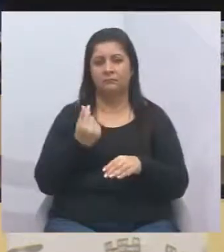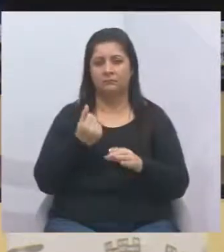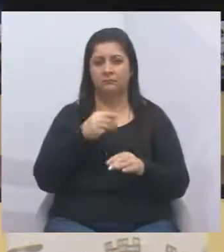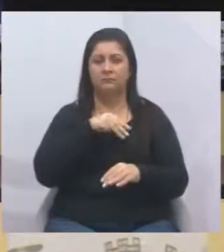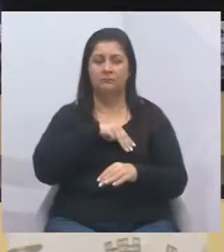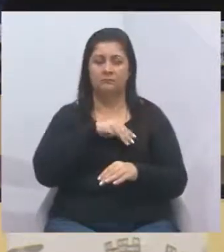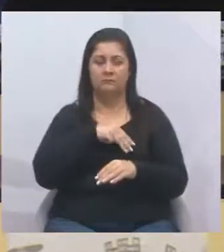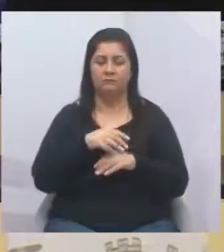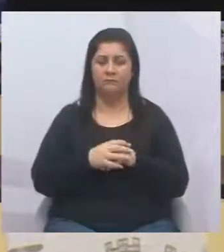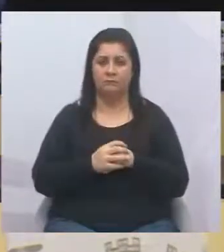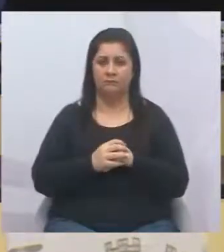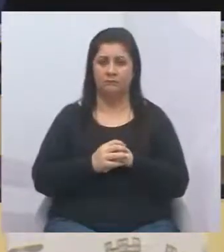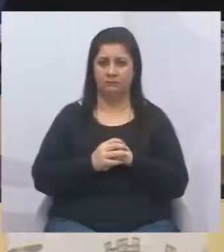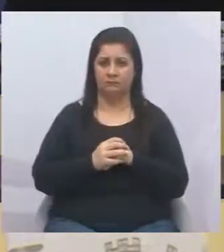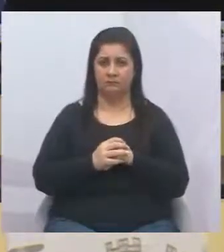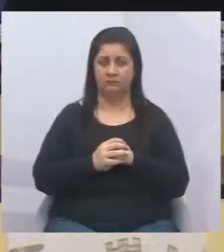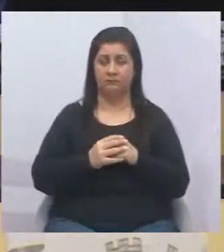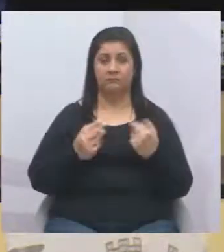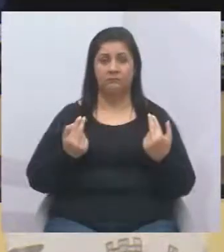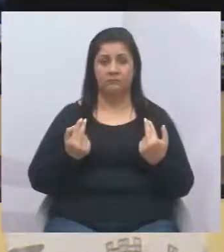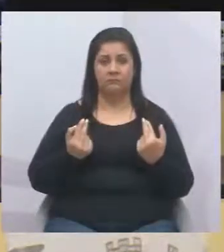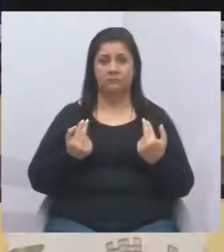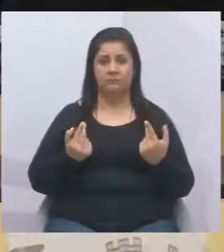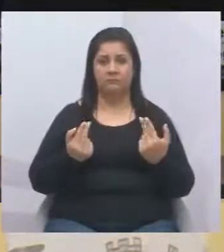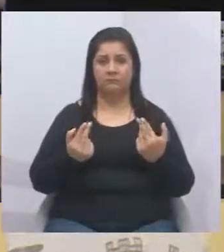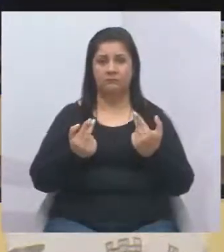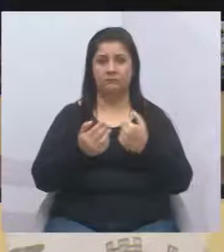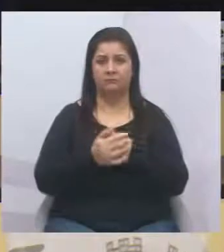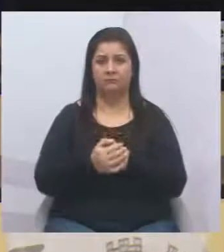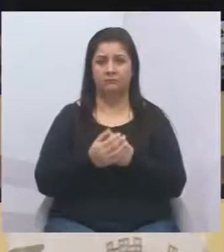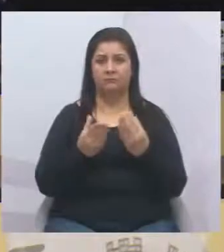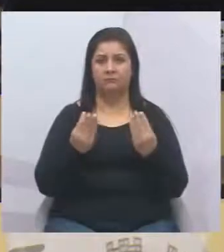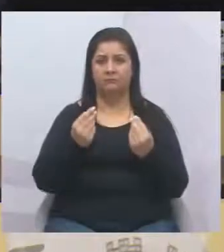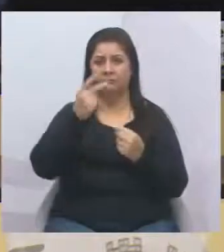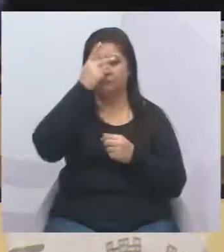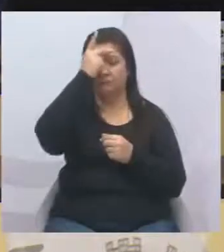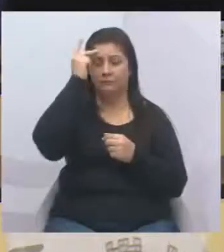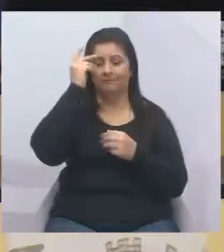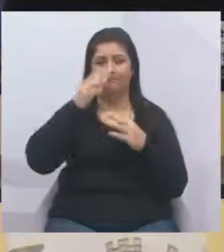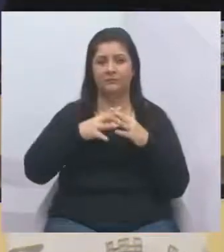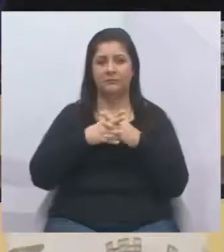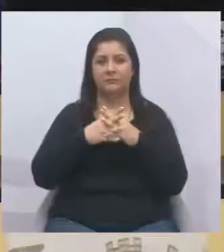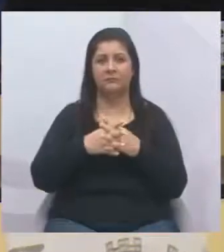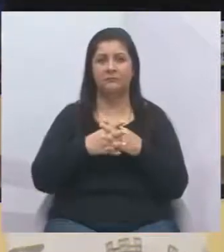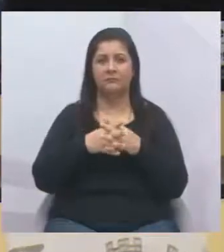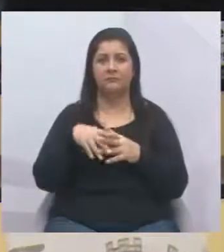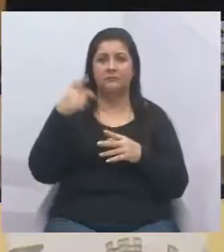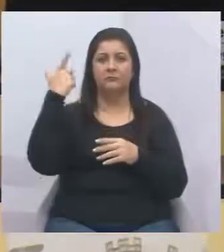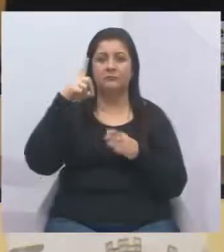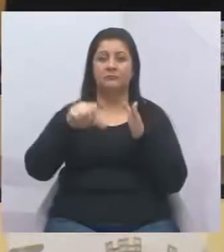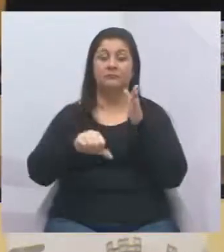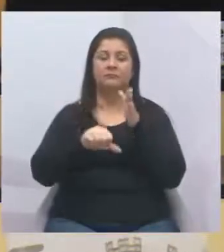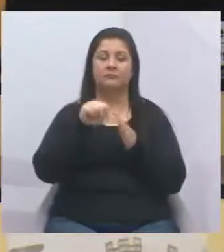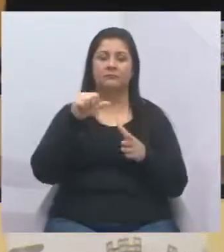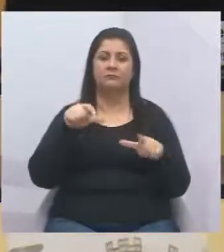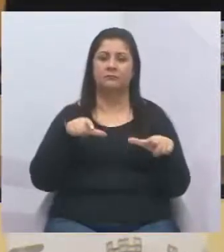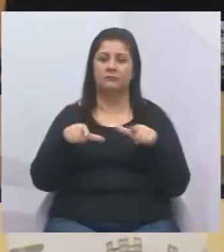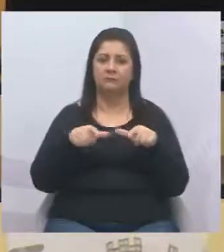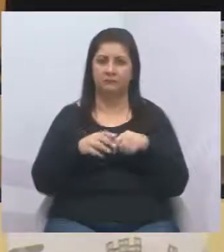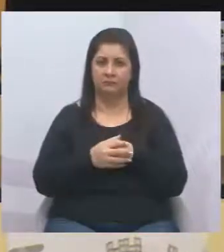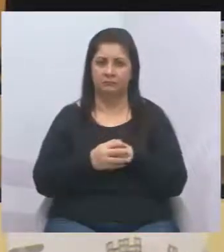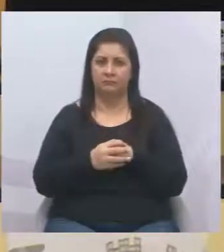Considerando que, da mesma maneira, muitas pessoas têm dificuldade para encontrar o primeiro emprego, considerando